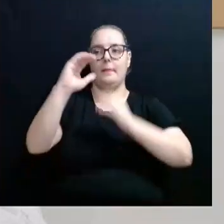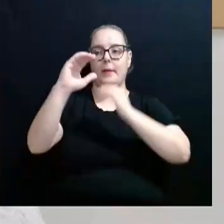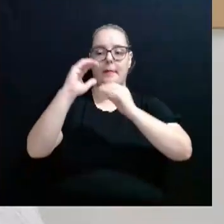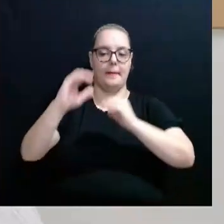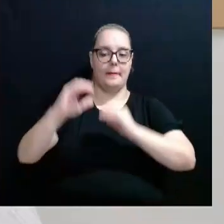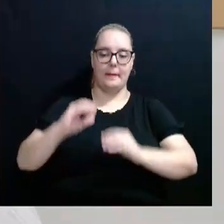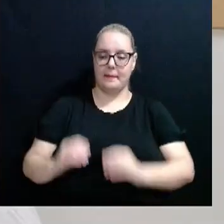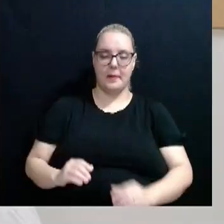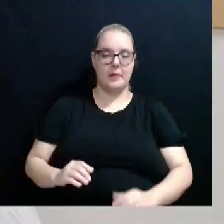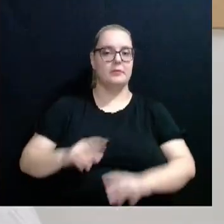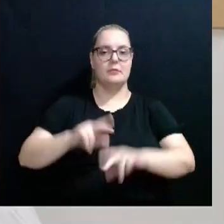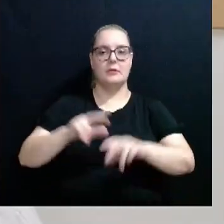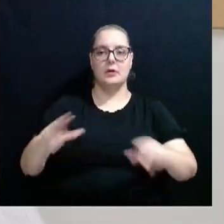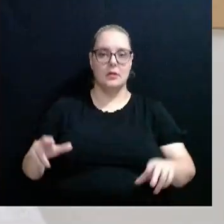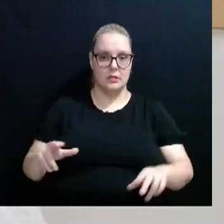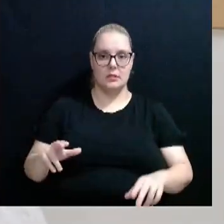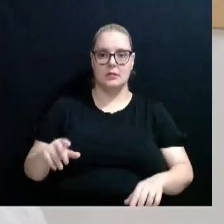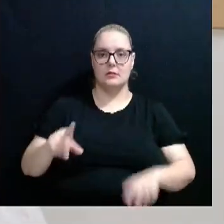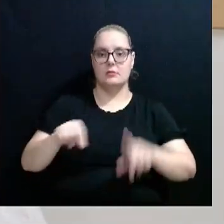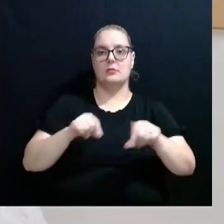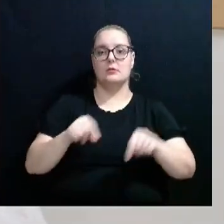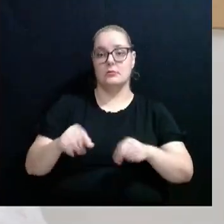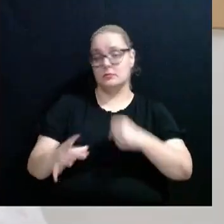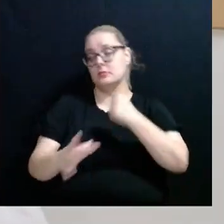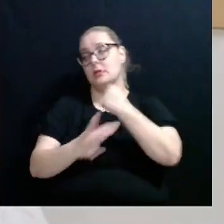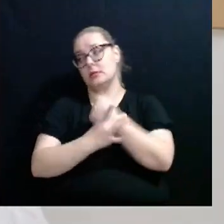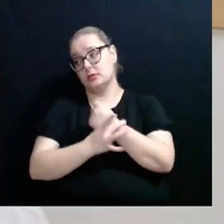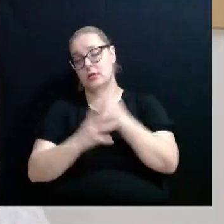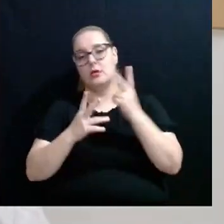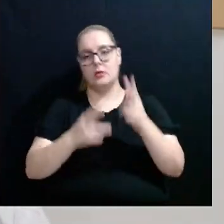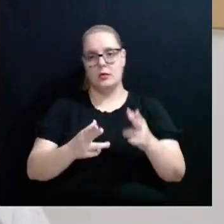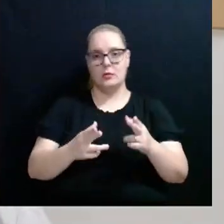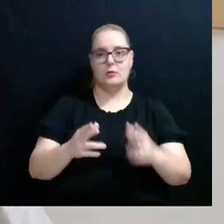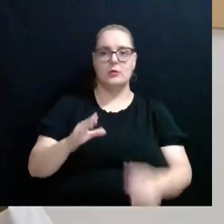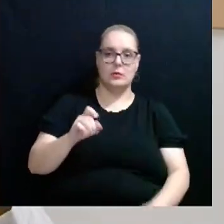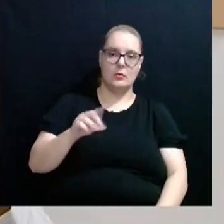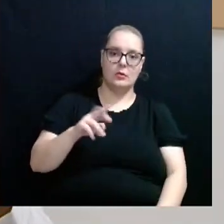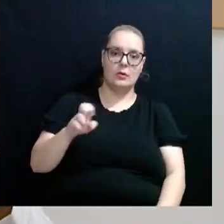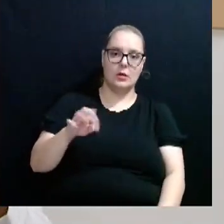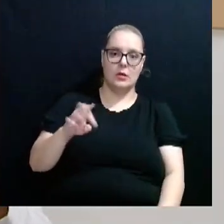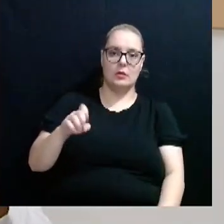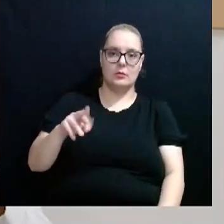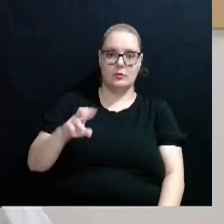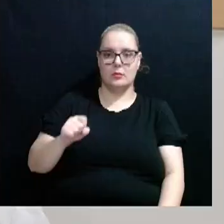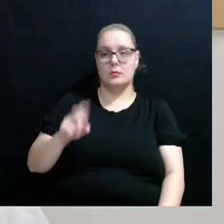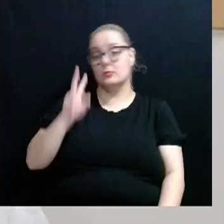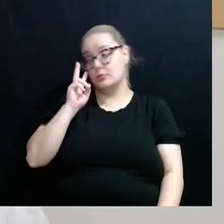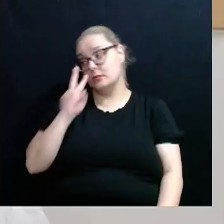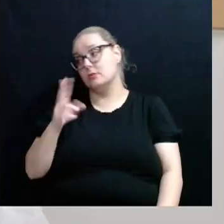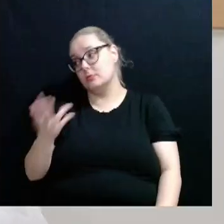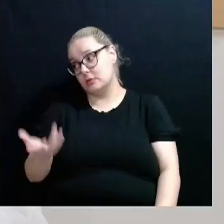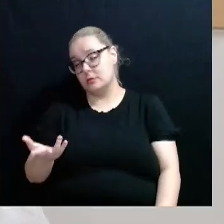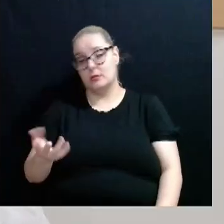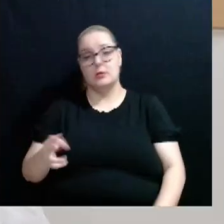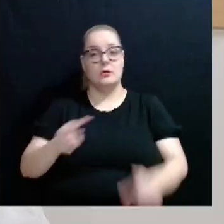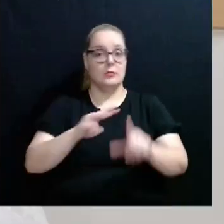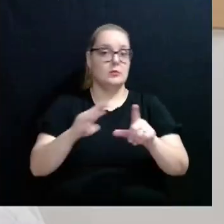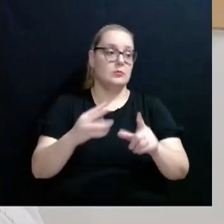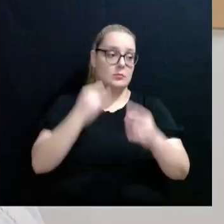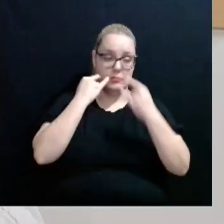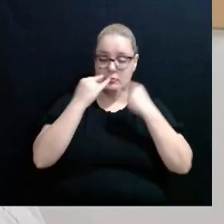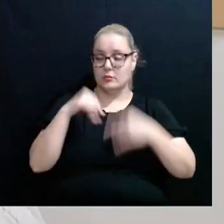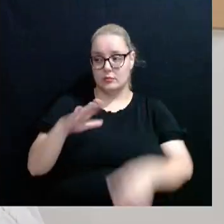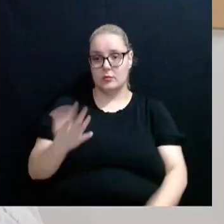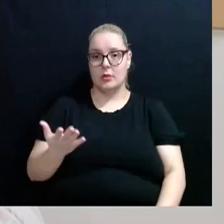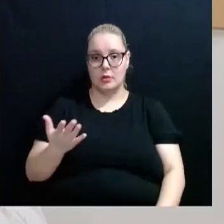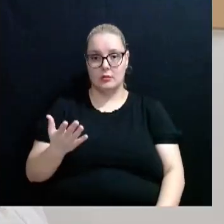opções, tanto das seguradoras quanto das corretoras. Você vai ver o site que mais te interessar e por lá com certeza